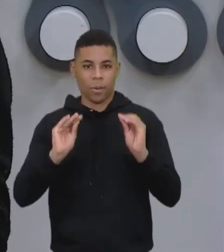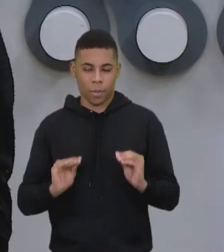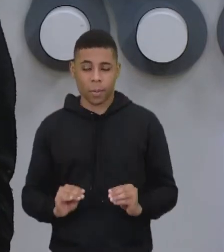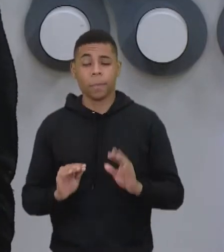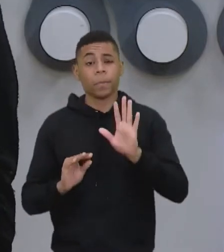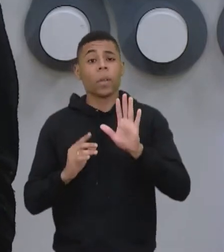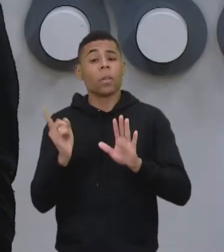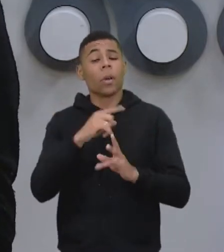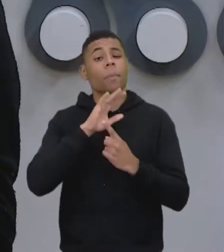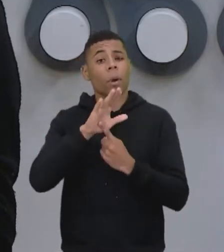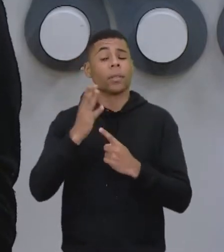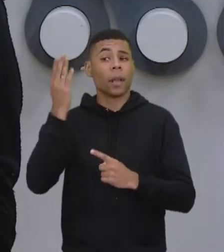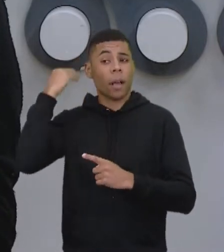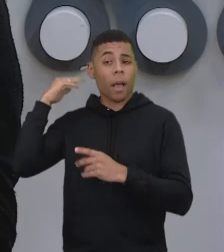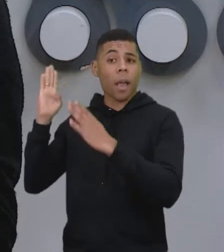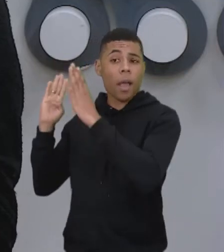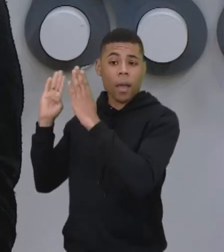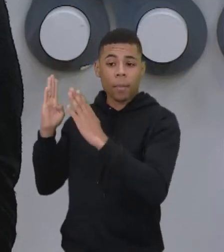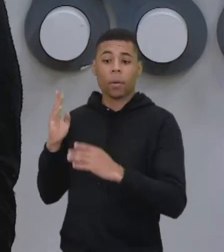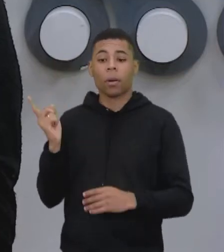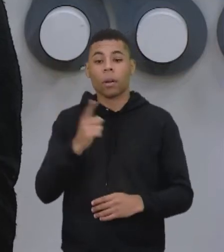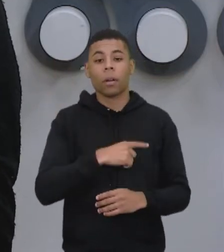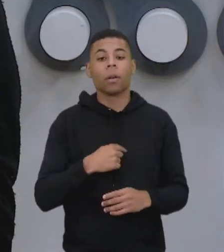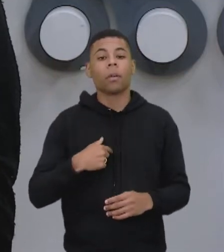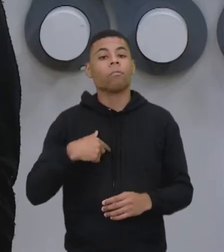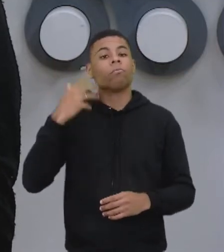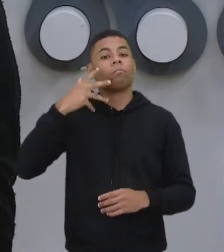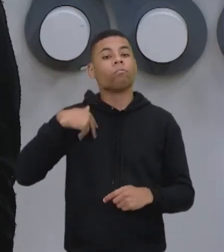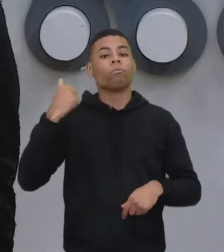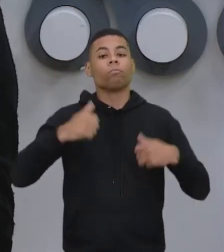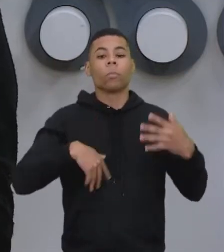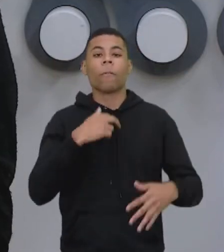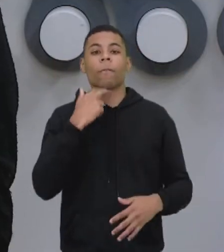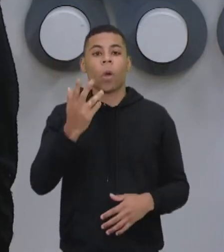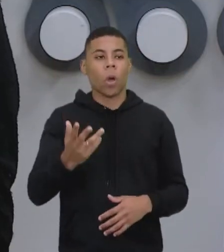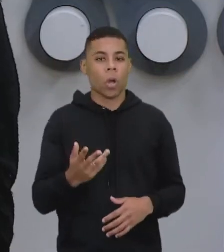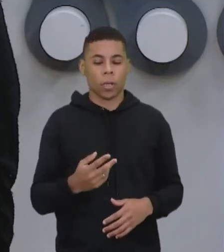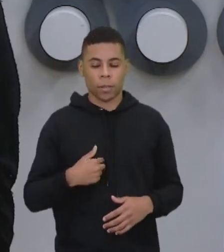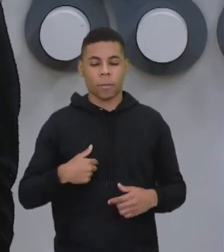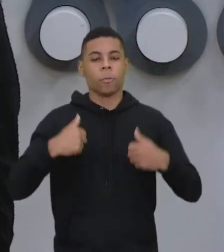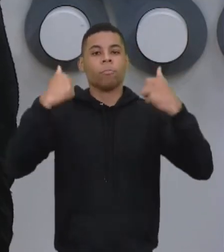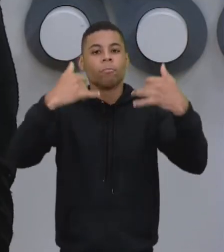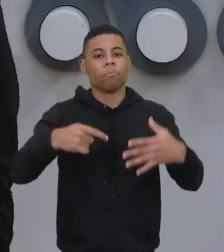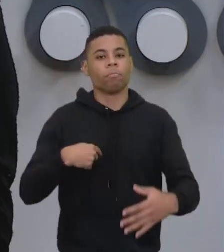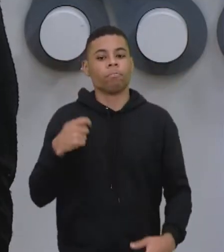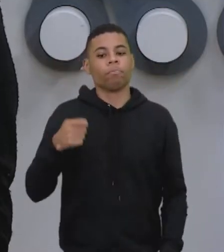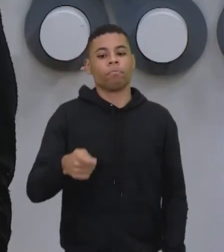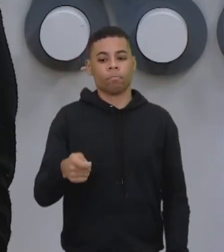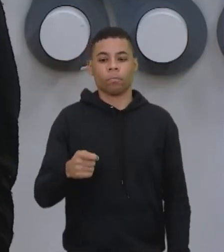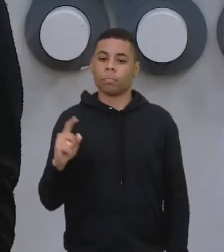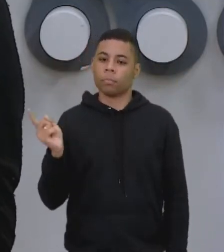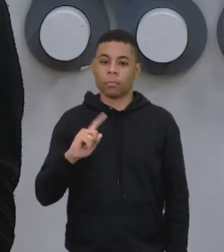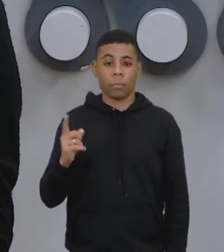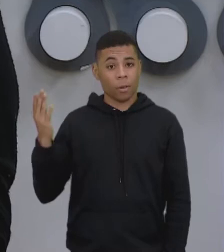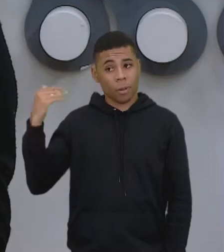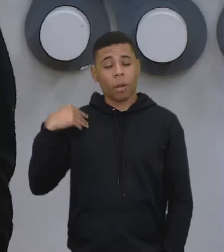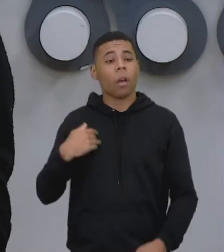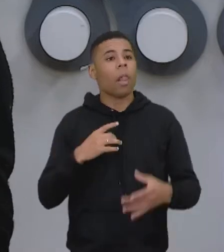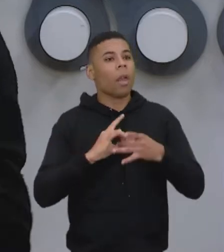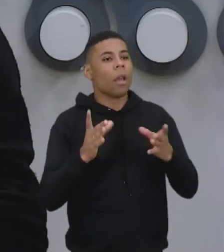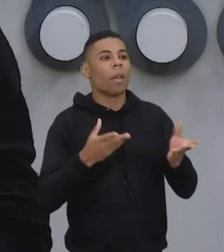mostrar que naquela época não se havia voz, né? Voz diversificada. A voz, ela era muito assim de imposição mesmo.